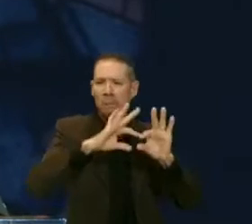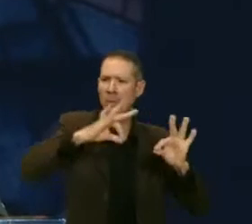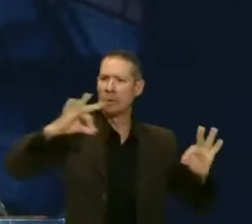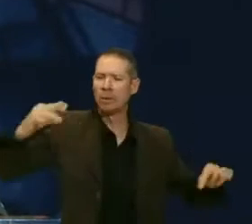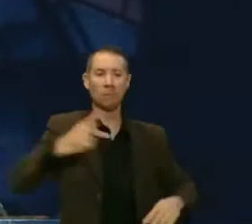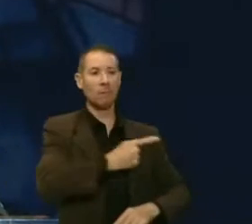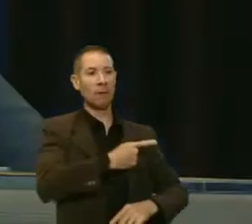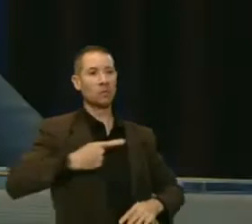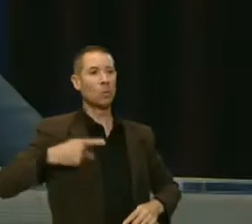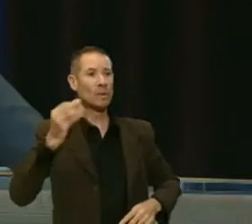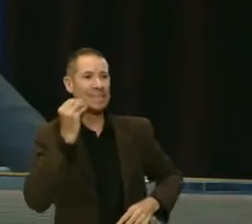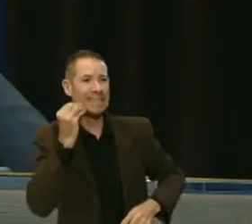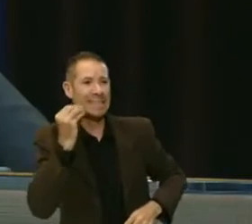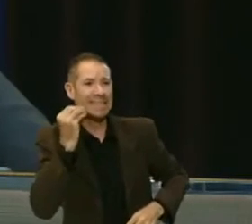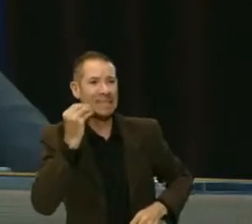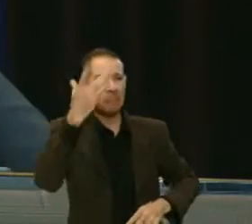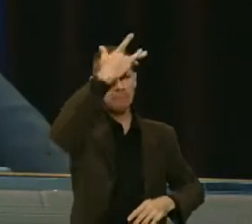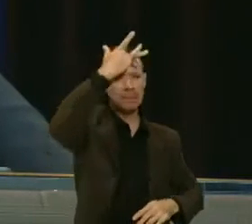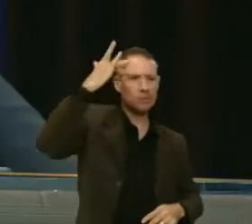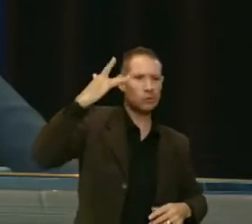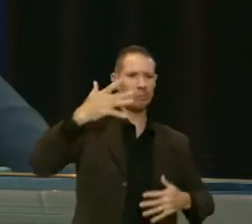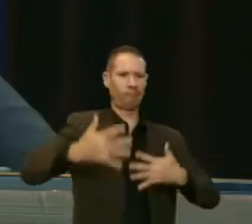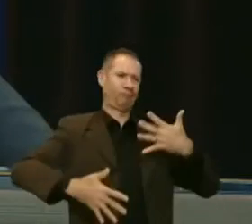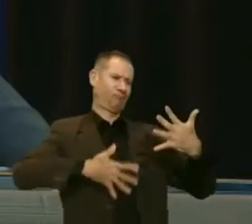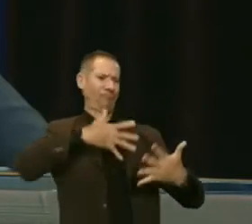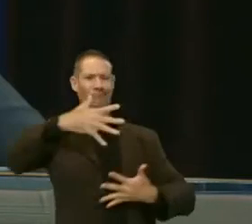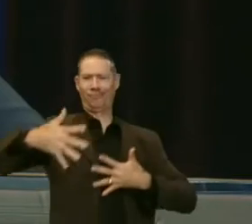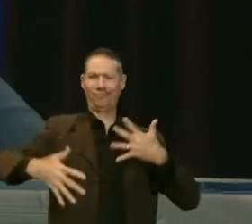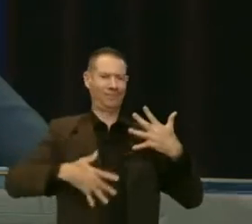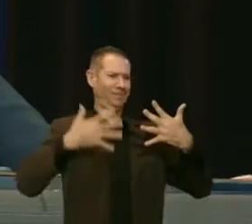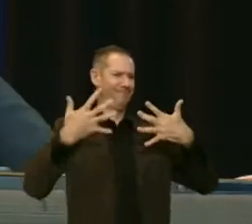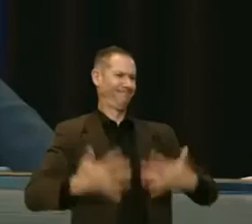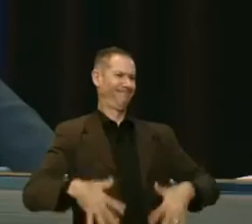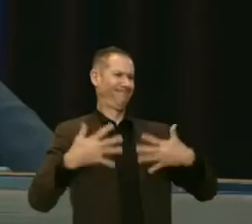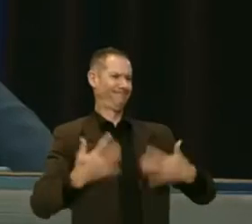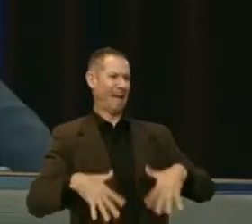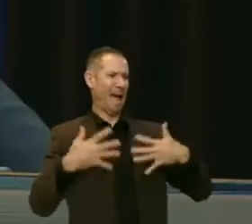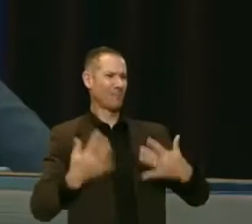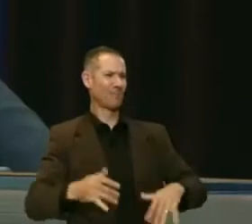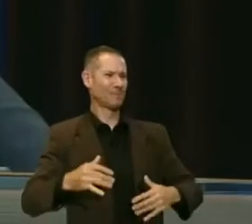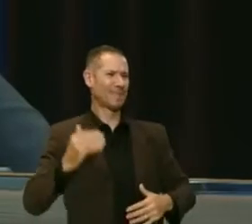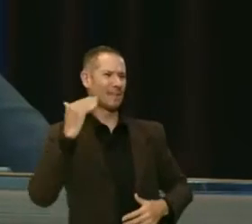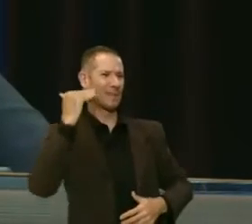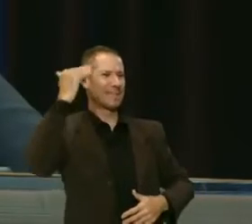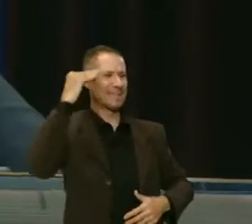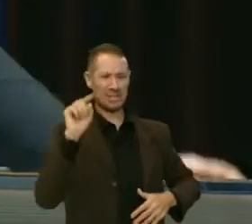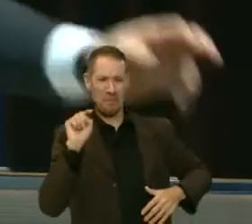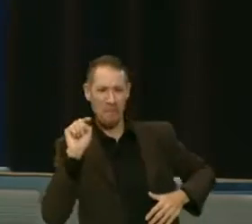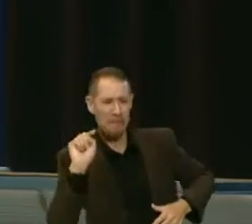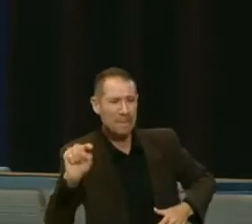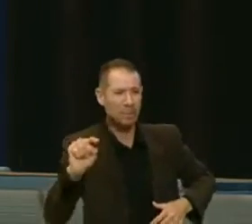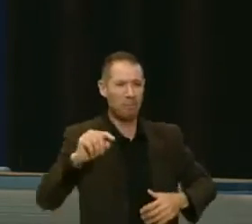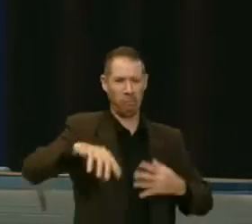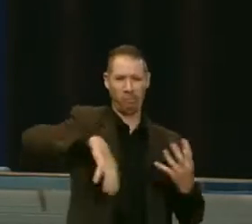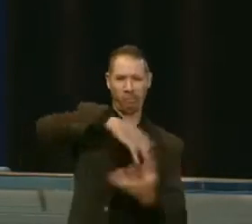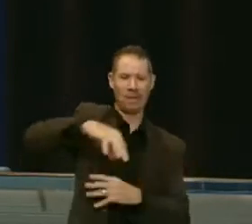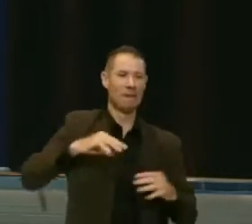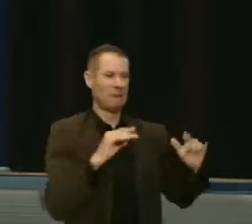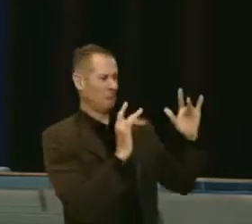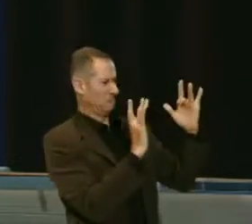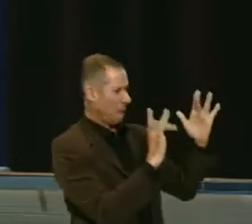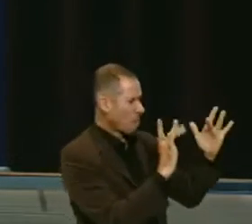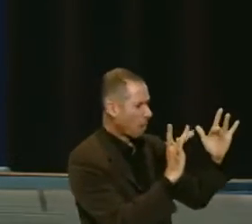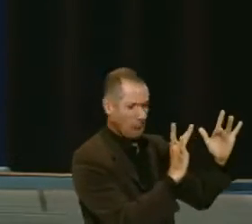que tentou pregar, os meninos não paravam quietos. 1000 adolescentes. Gente namorando,